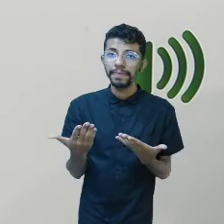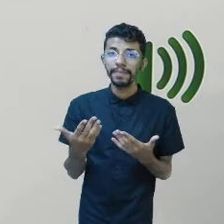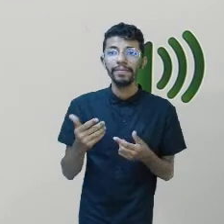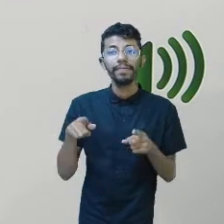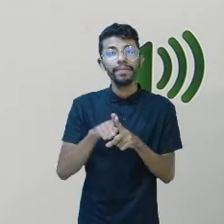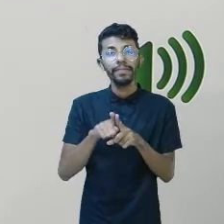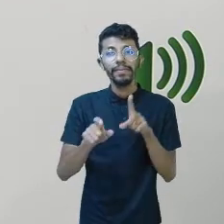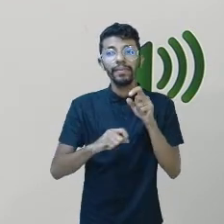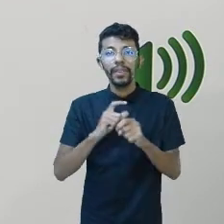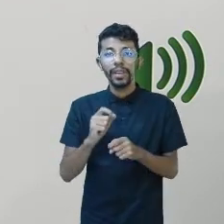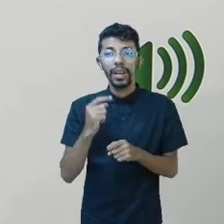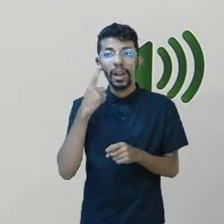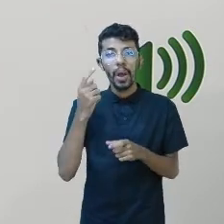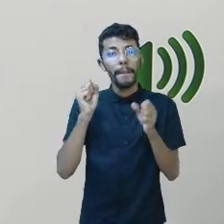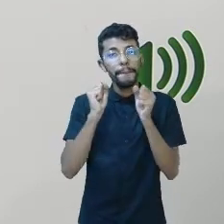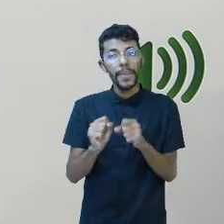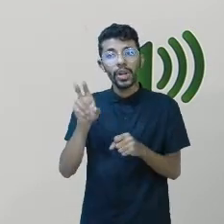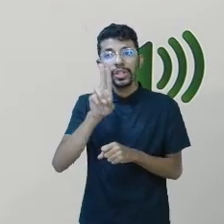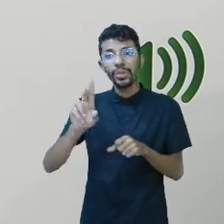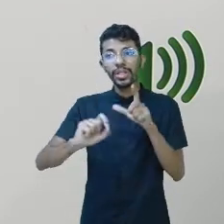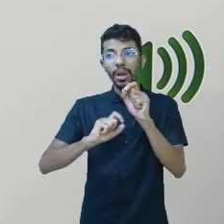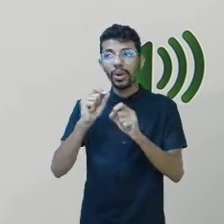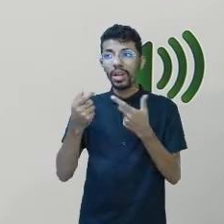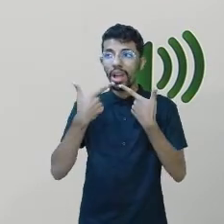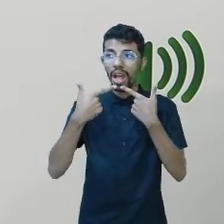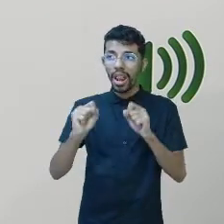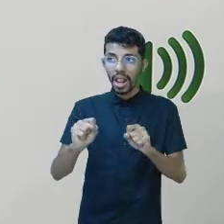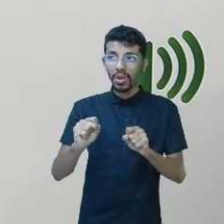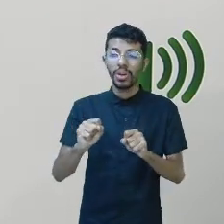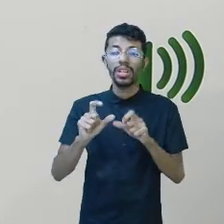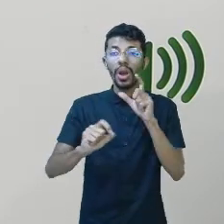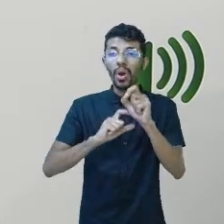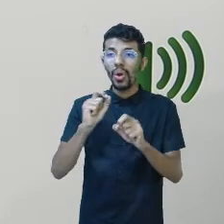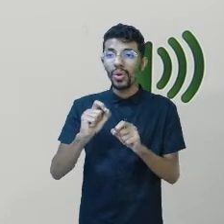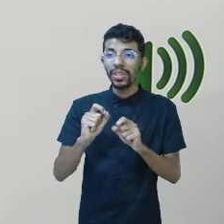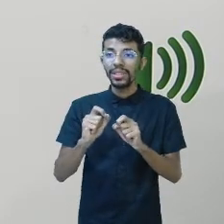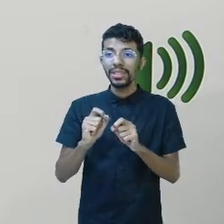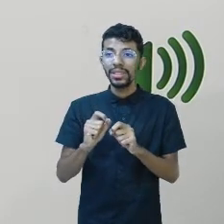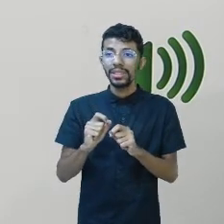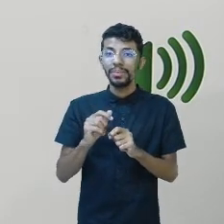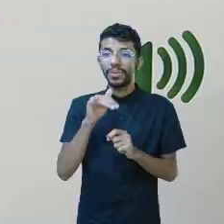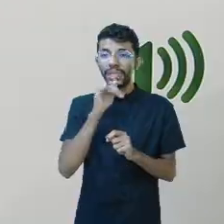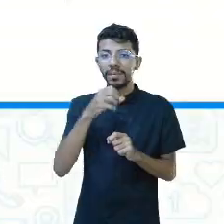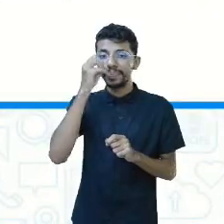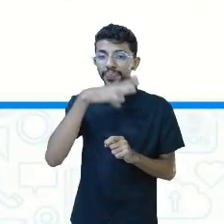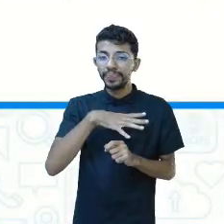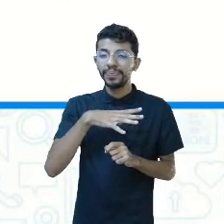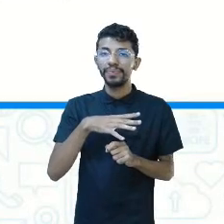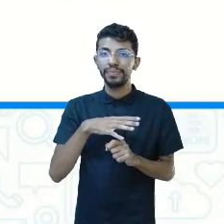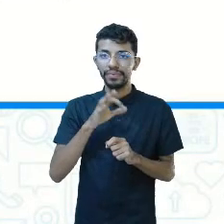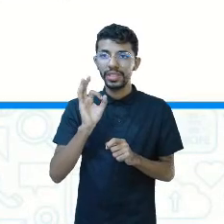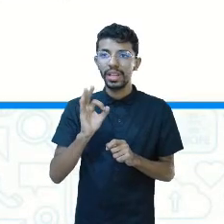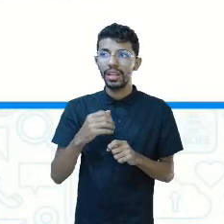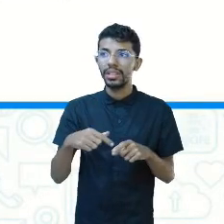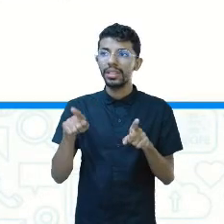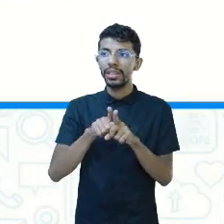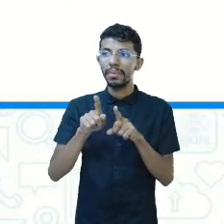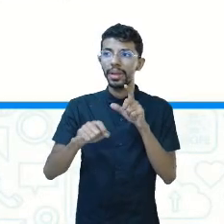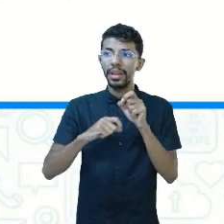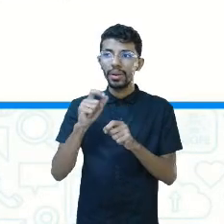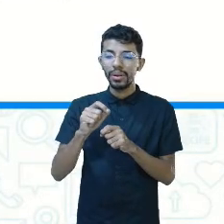disso, elas podem utilizar um linguajar mais rude, com palavras de baixo calão, por exemplo. São as